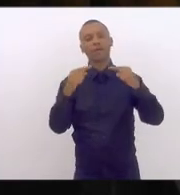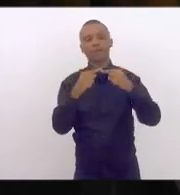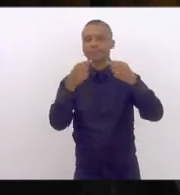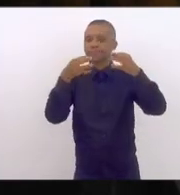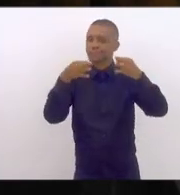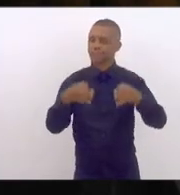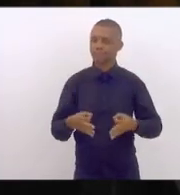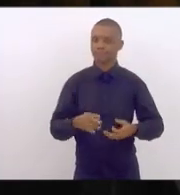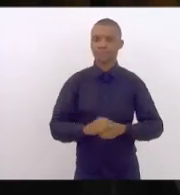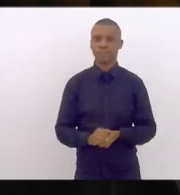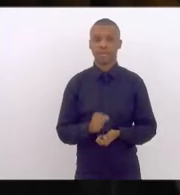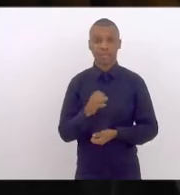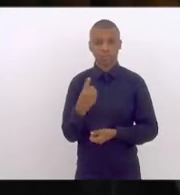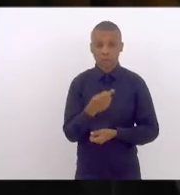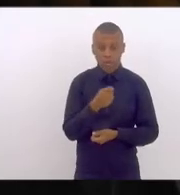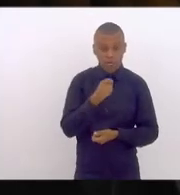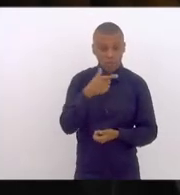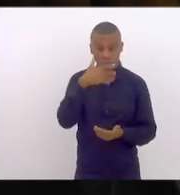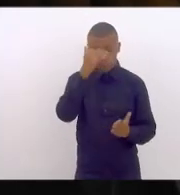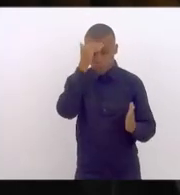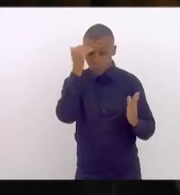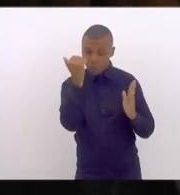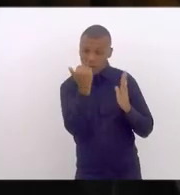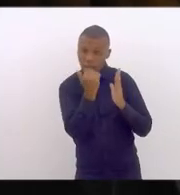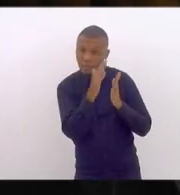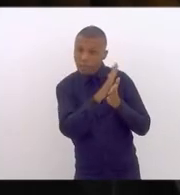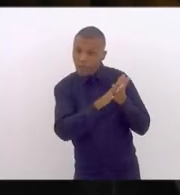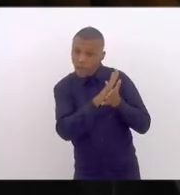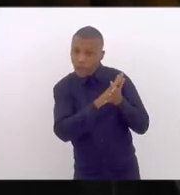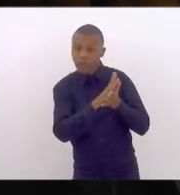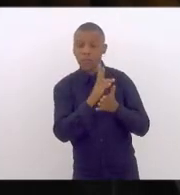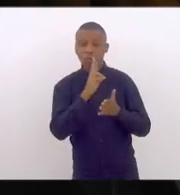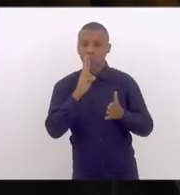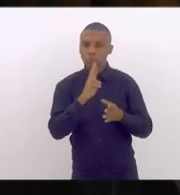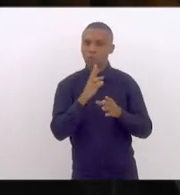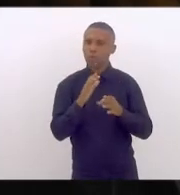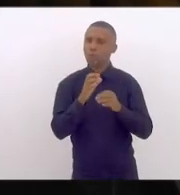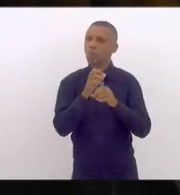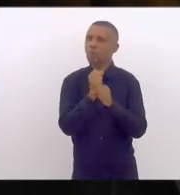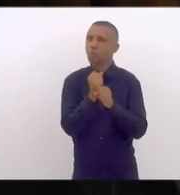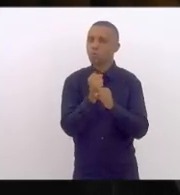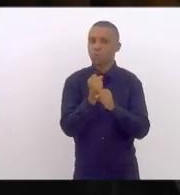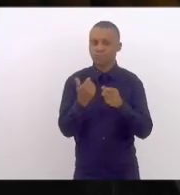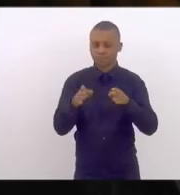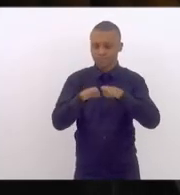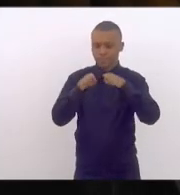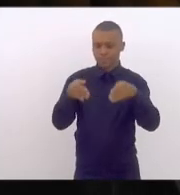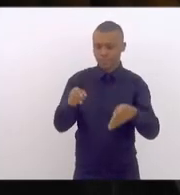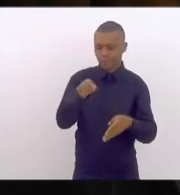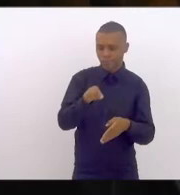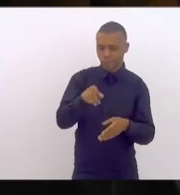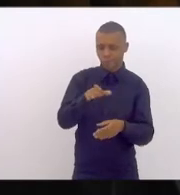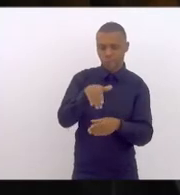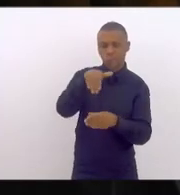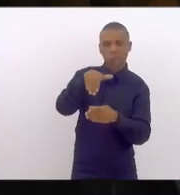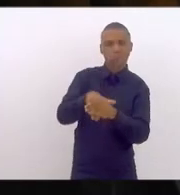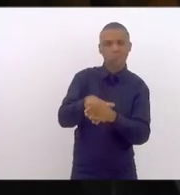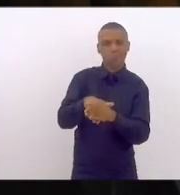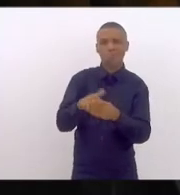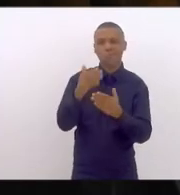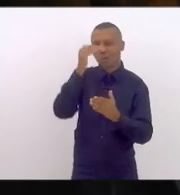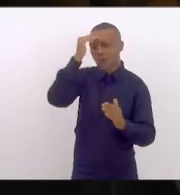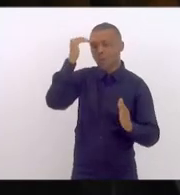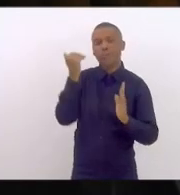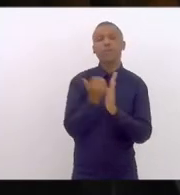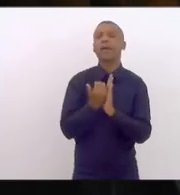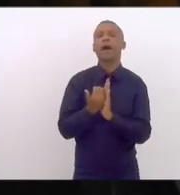se nós não respeitarmos os resultados que vão aparecer na urna Vamos respeitar o que eu tô